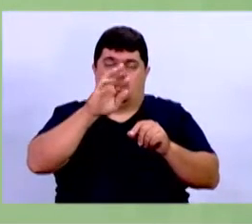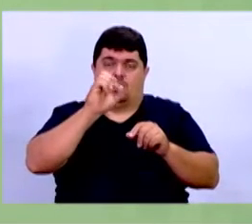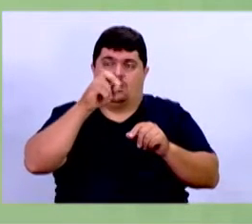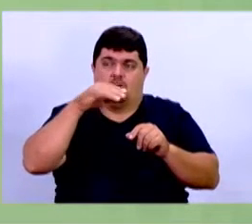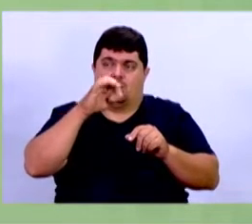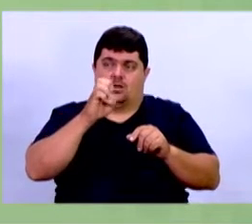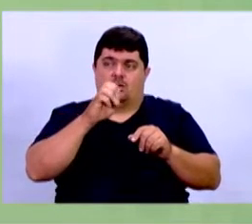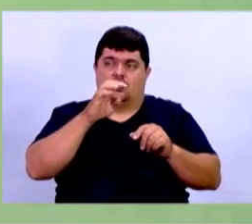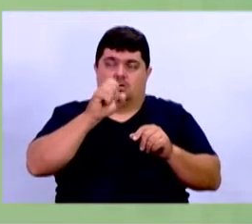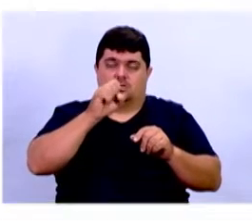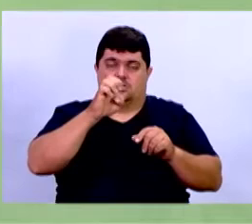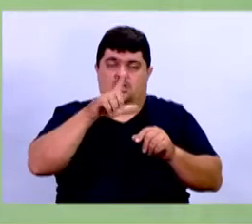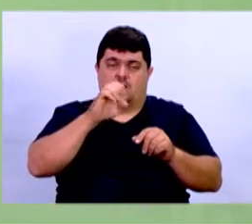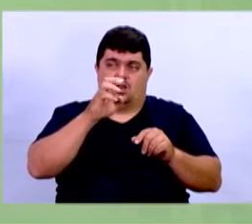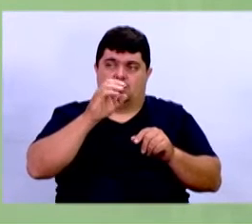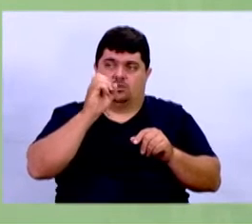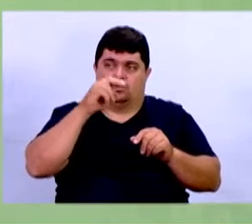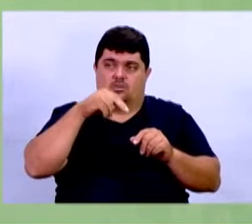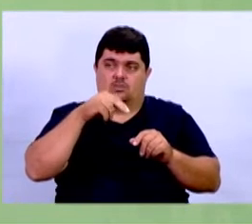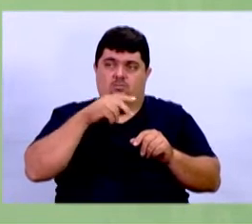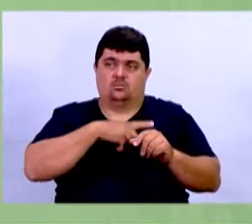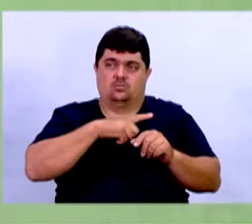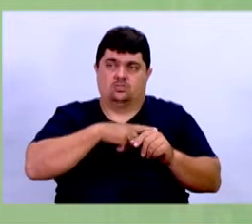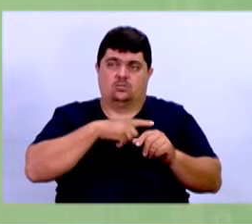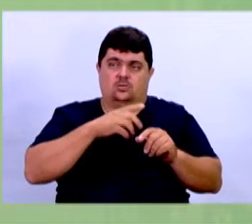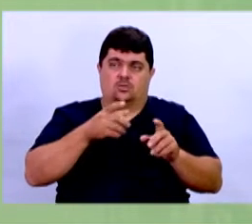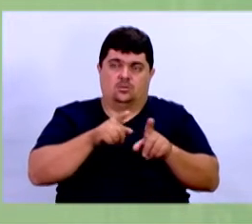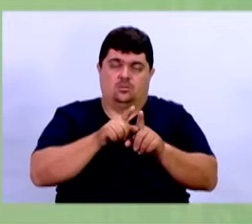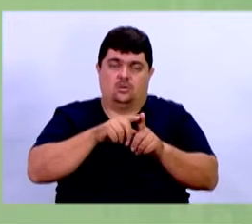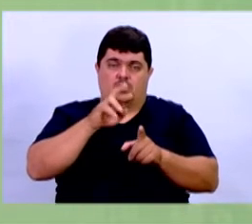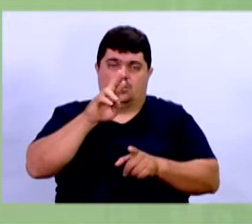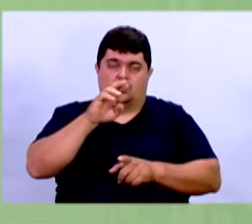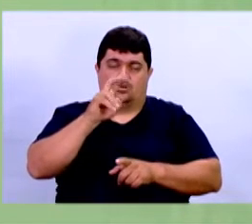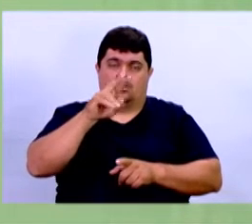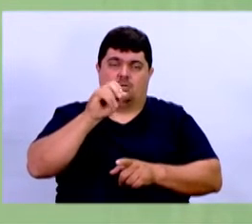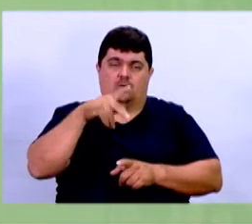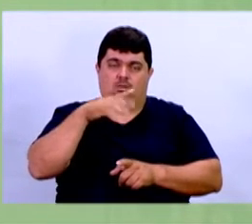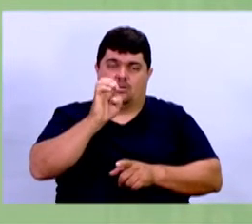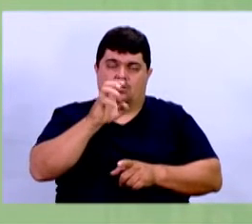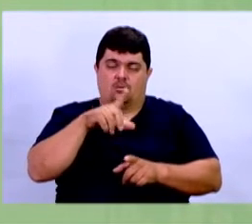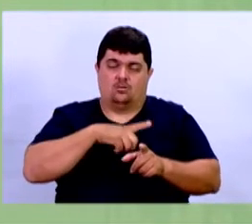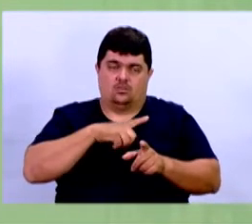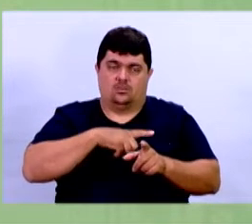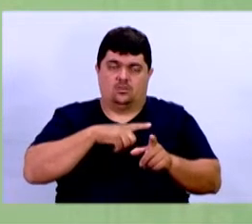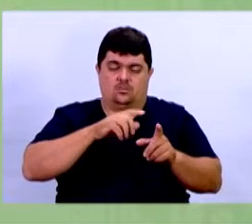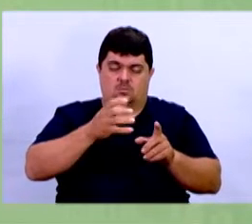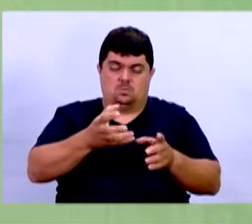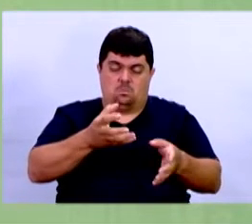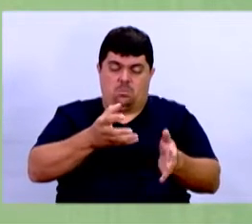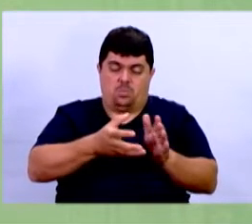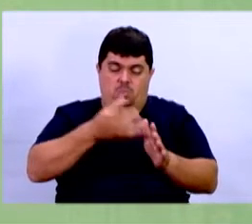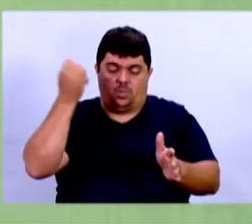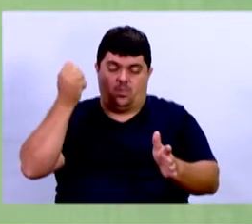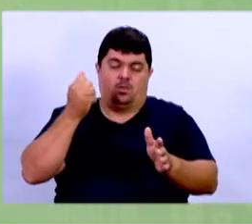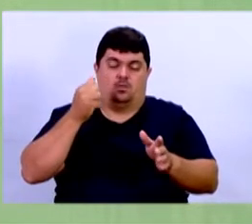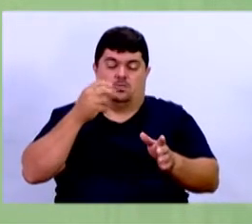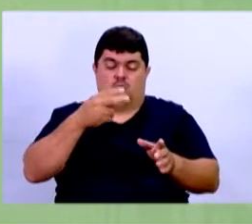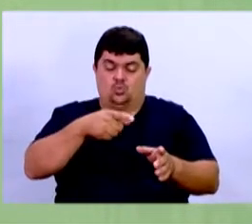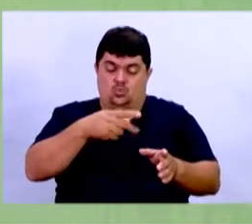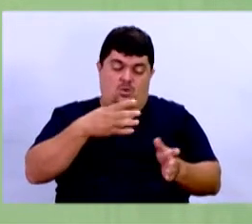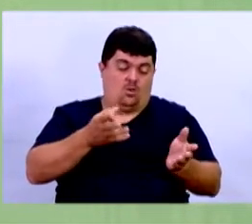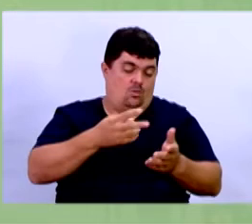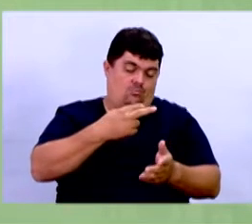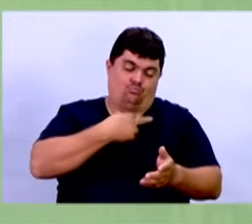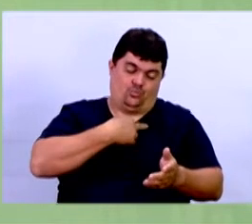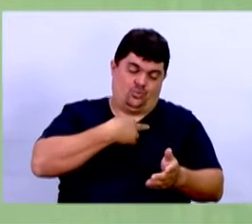a realizar alguma operação. E o revoke, onde eu justamente faço a restrição ou removo alguma permissão de